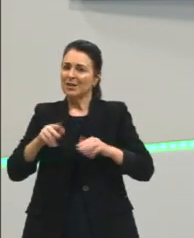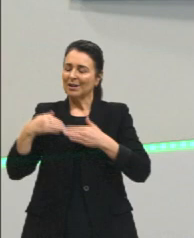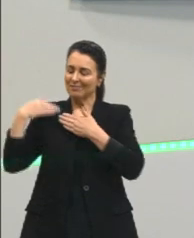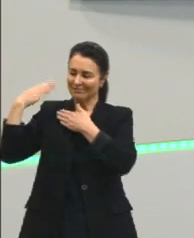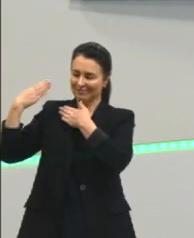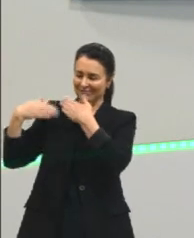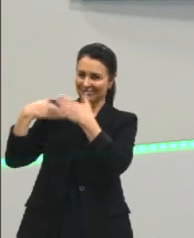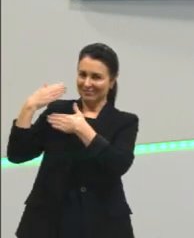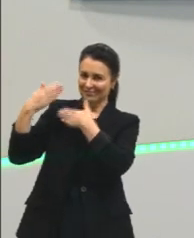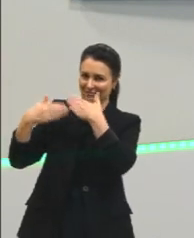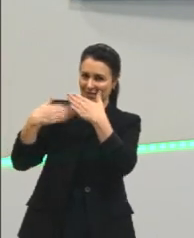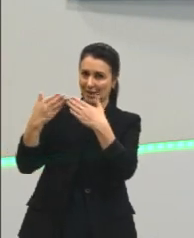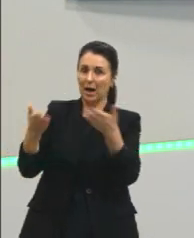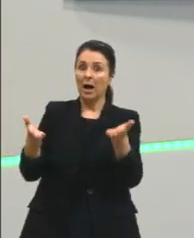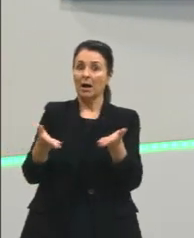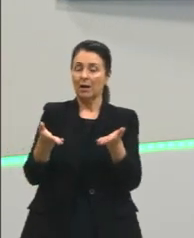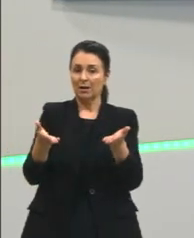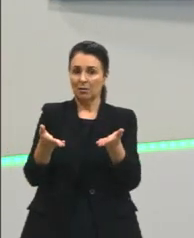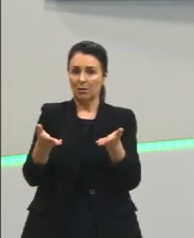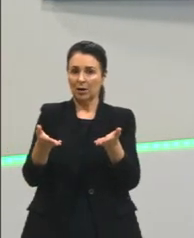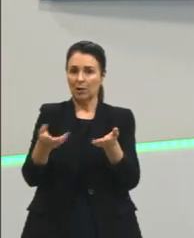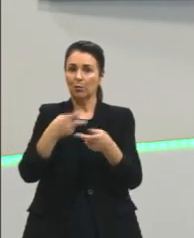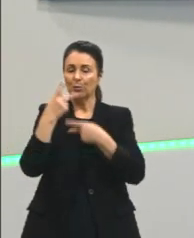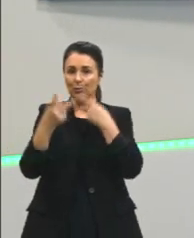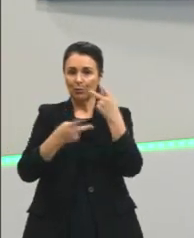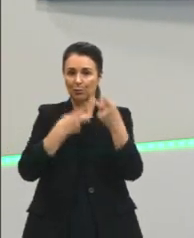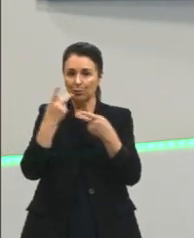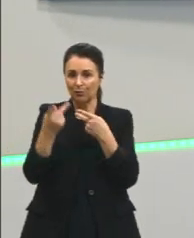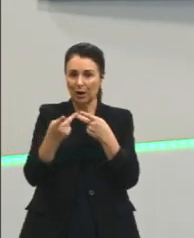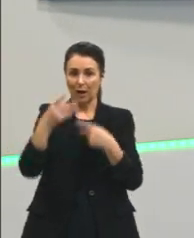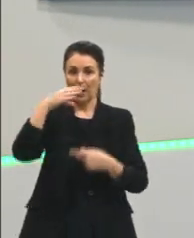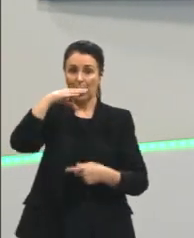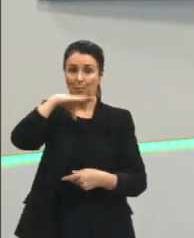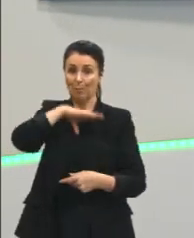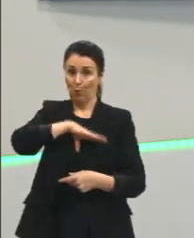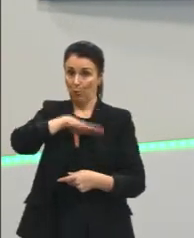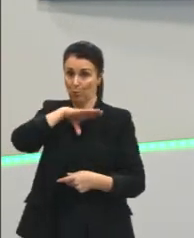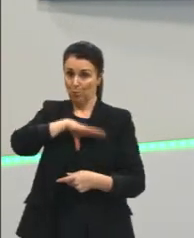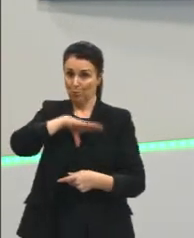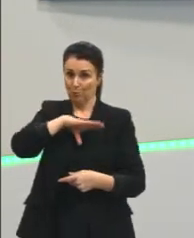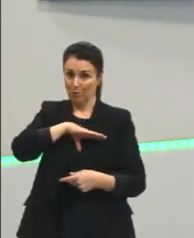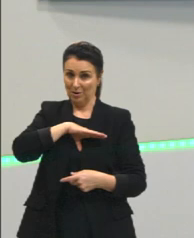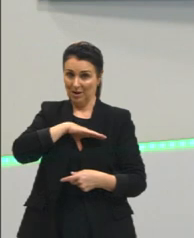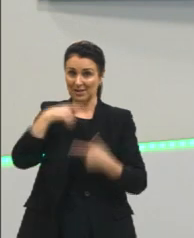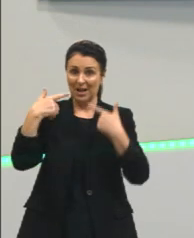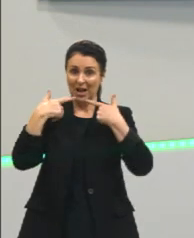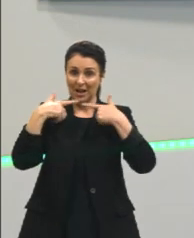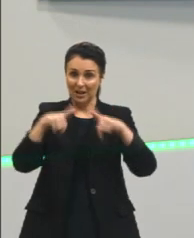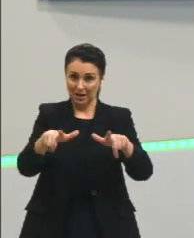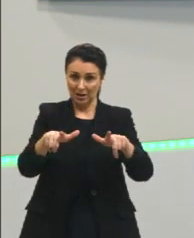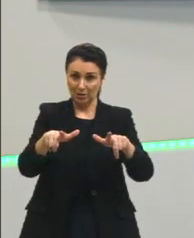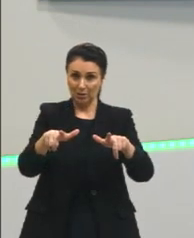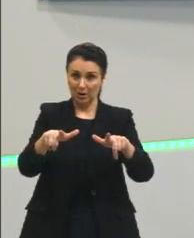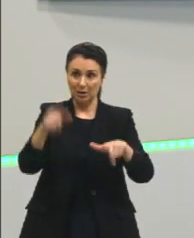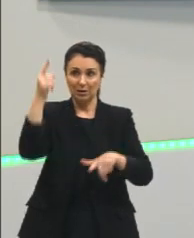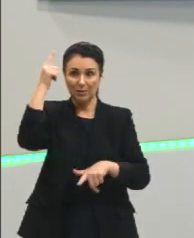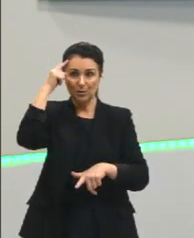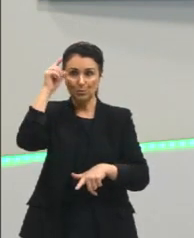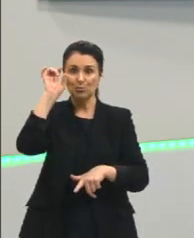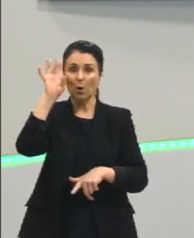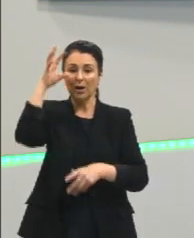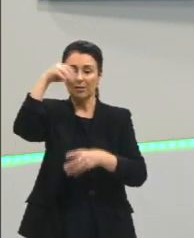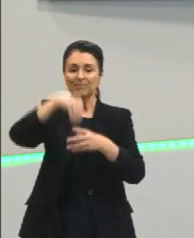tá agora quando a gente fala em língua português a gente não tá falando mesmo ou pensando dentro do Brasil